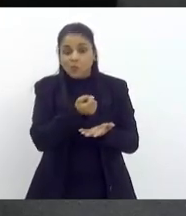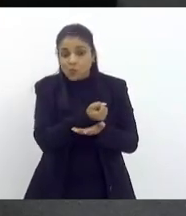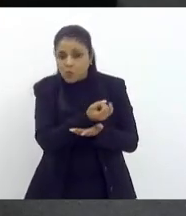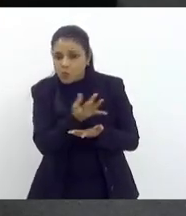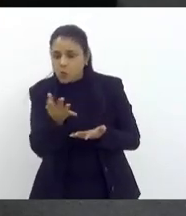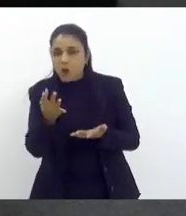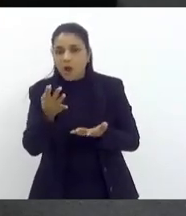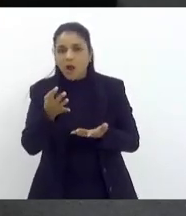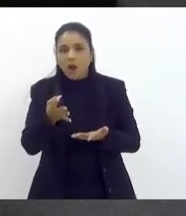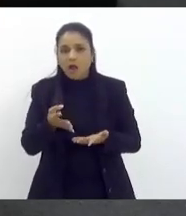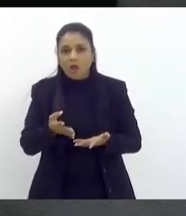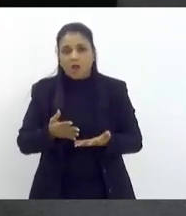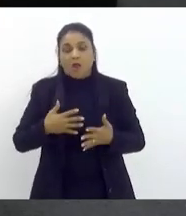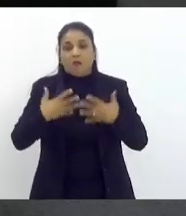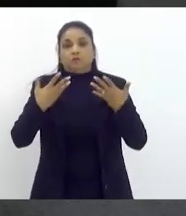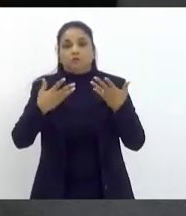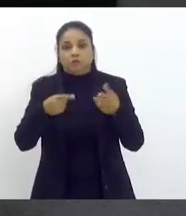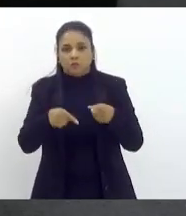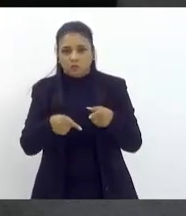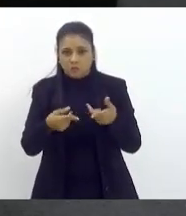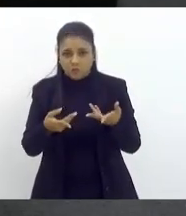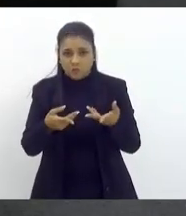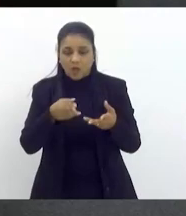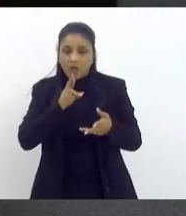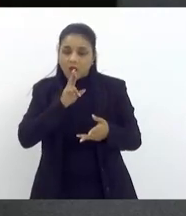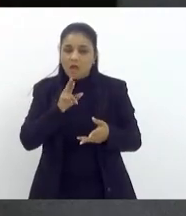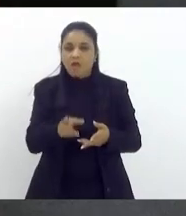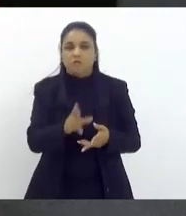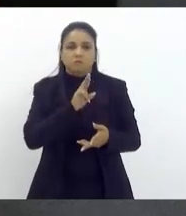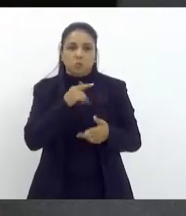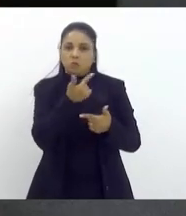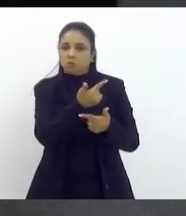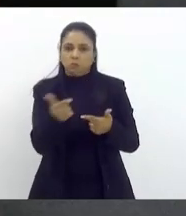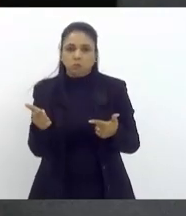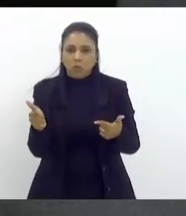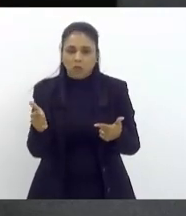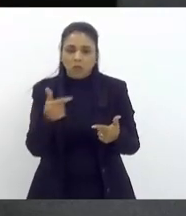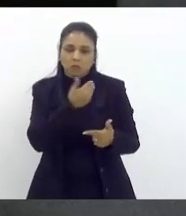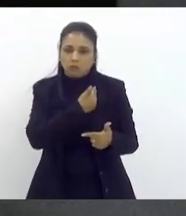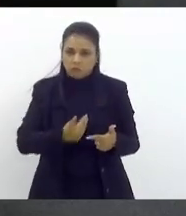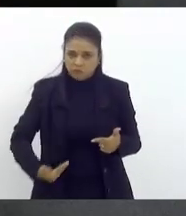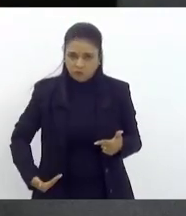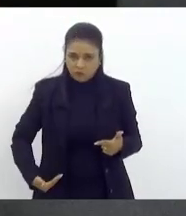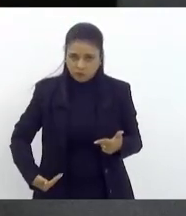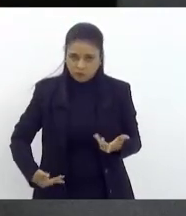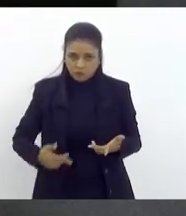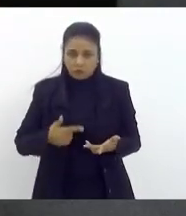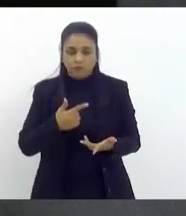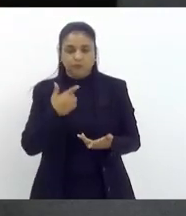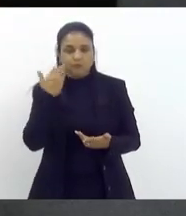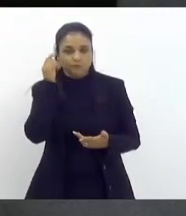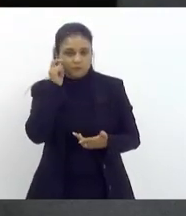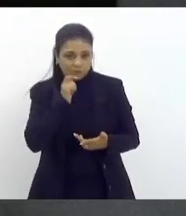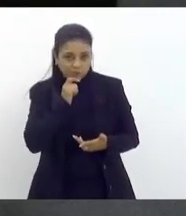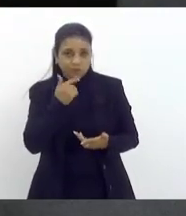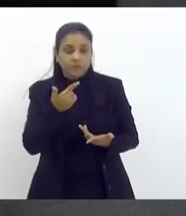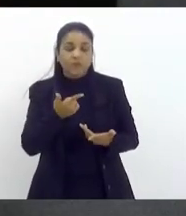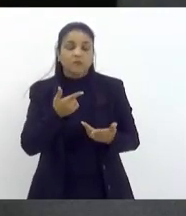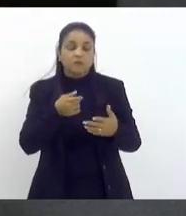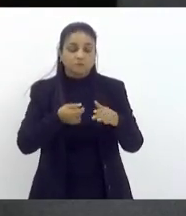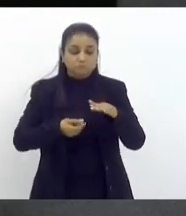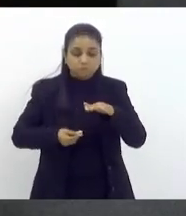senhora Presidente Então não temos uma resposta com o tempo do governador do Estado com relação essa demanda do super-rj